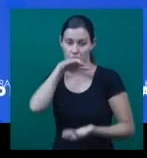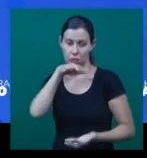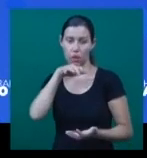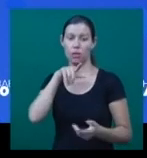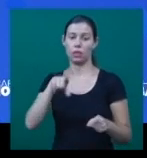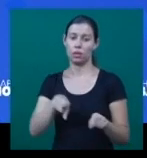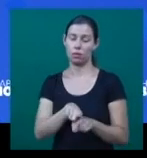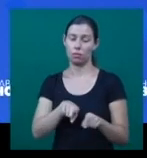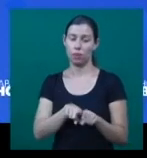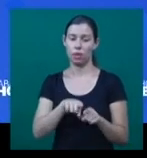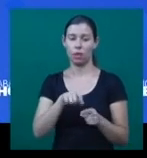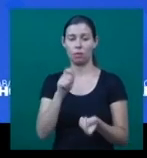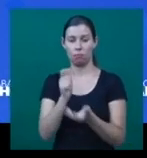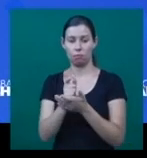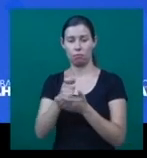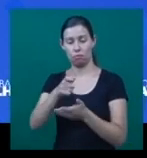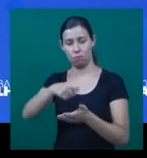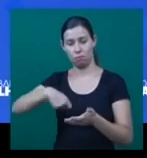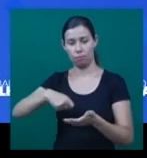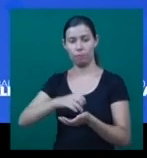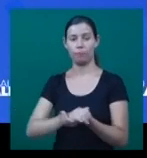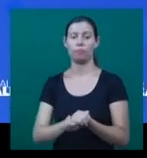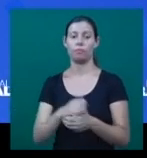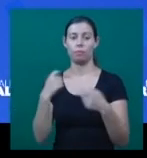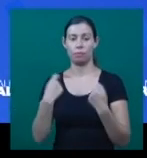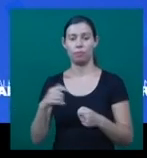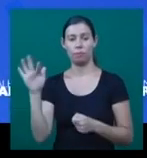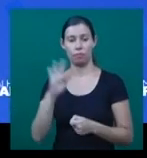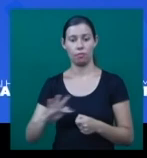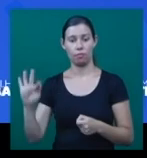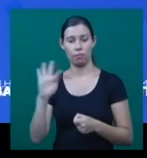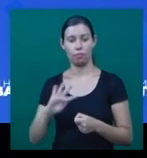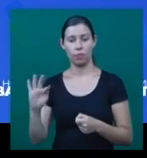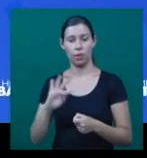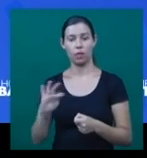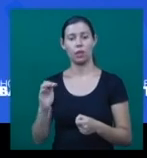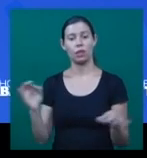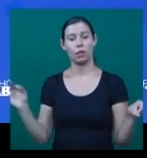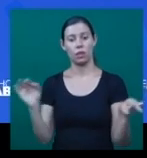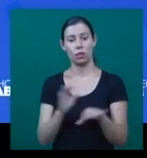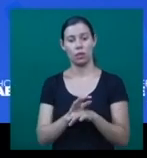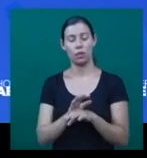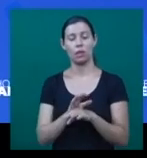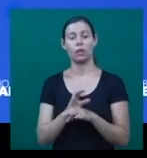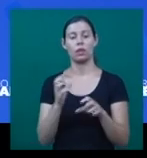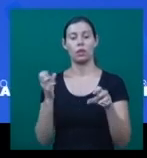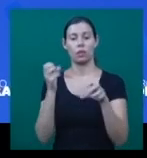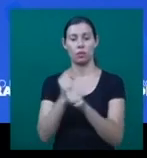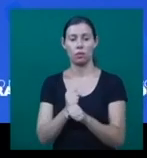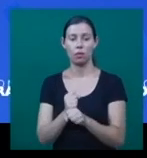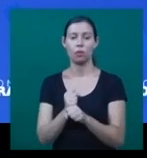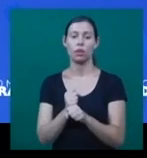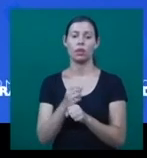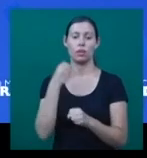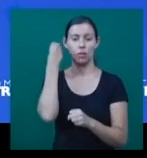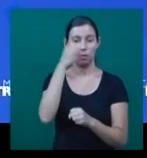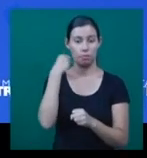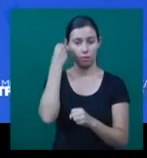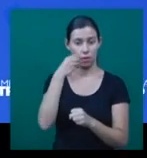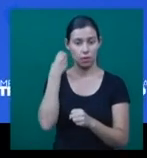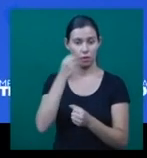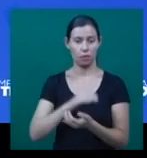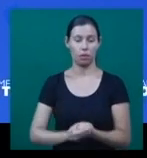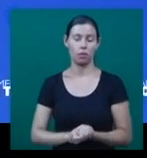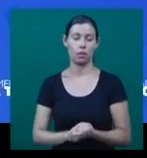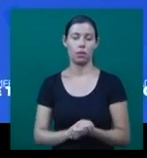transporte. É necessário ensino superior completo em ciências contábeis e ampla experiência na área.